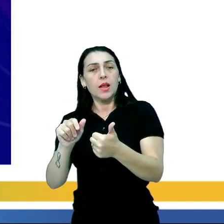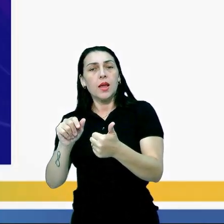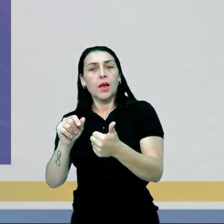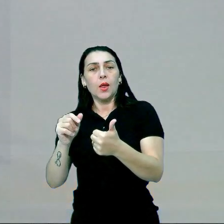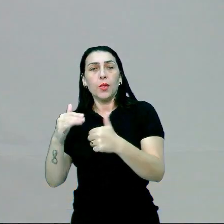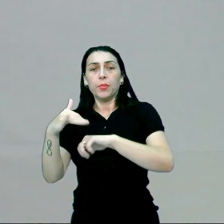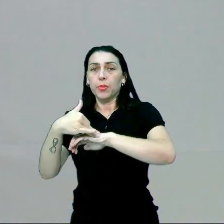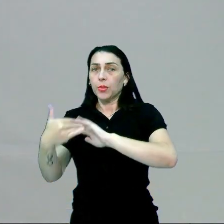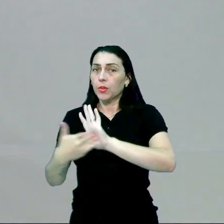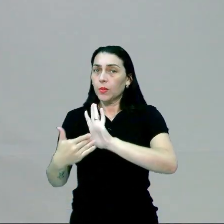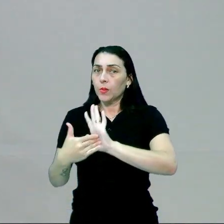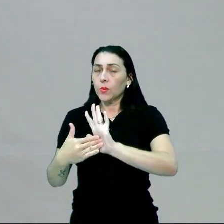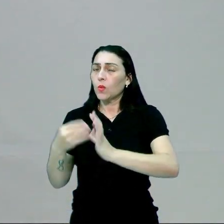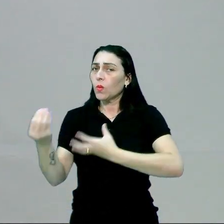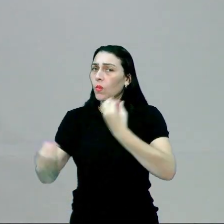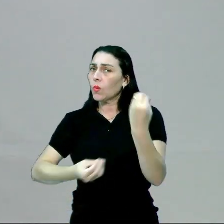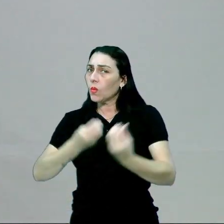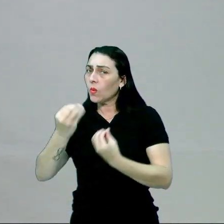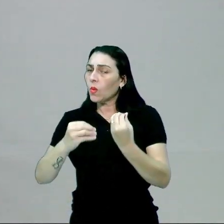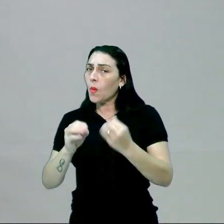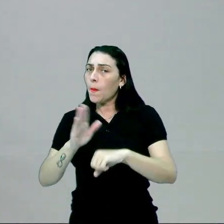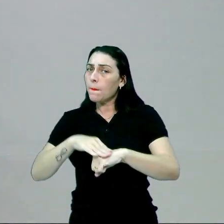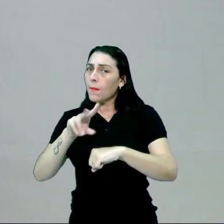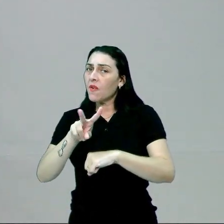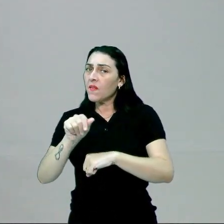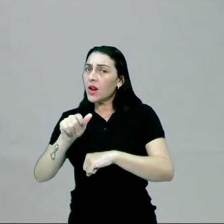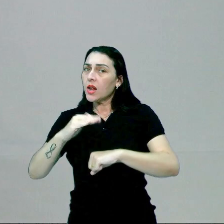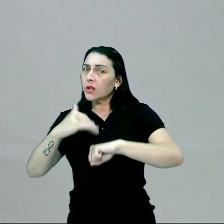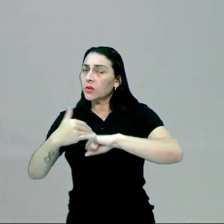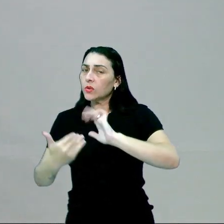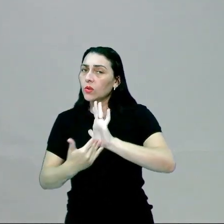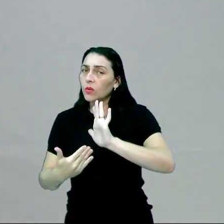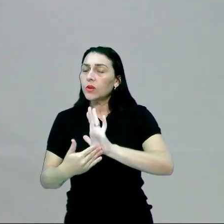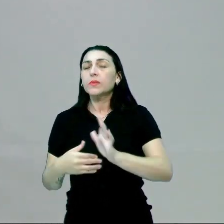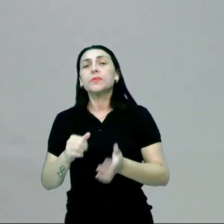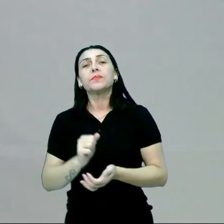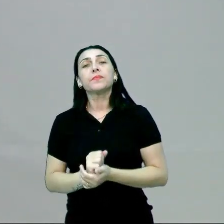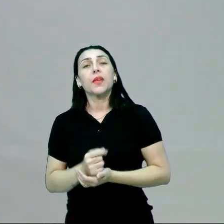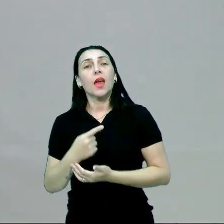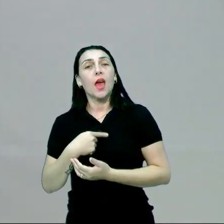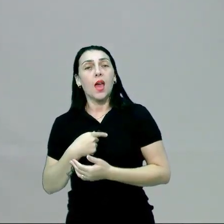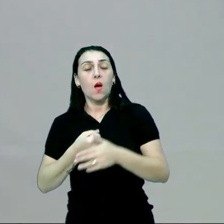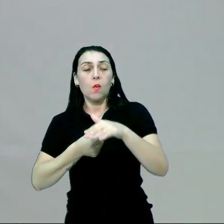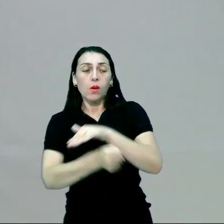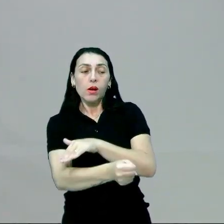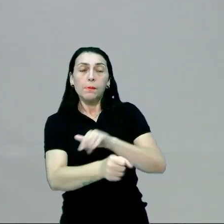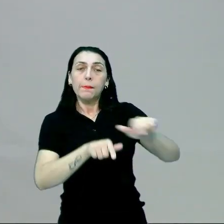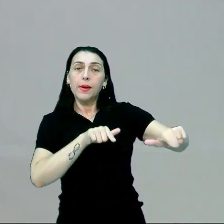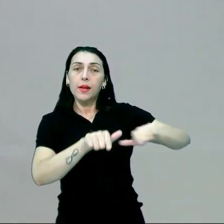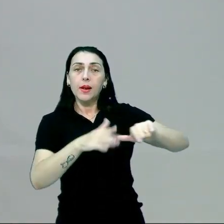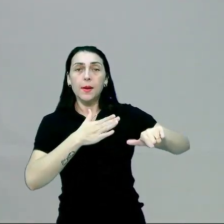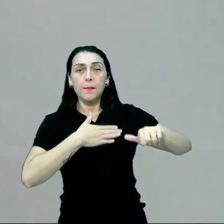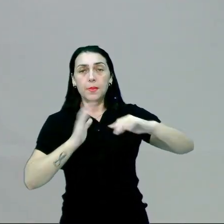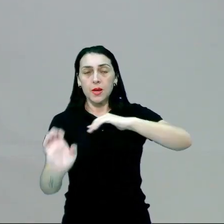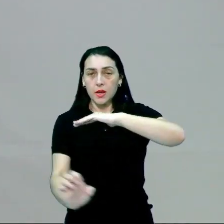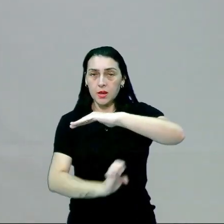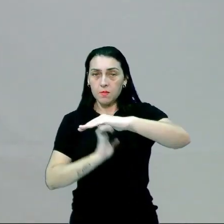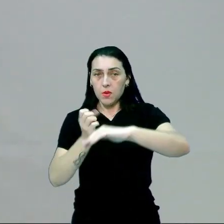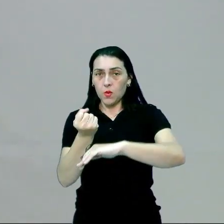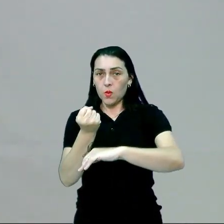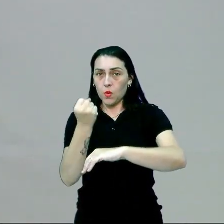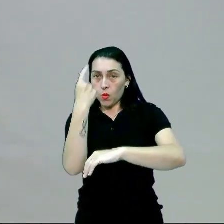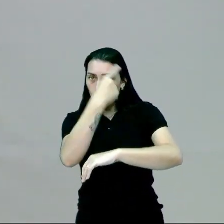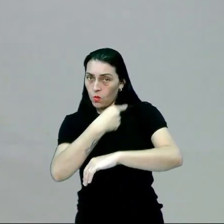absoluta. E como é que funciona a mais-valia absoluta? É assim, eu coloco alguém para trabalhar na minha empresa por